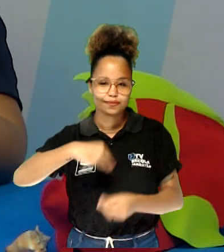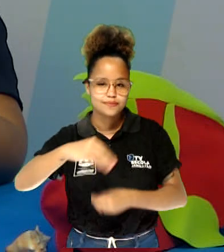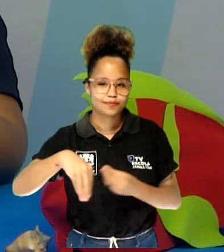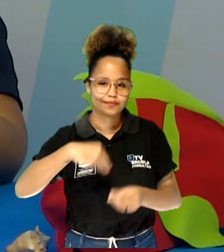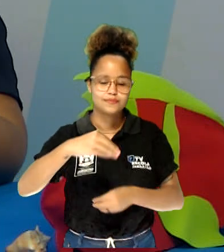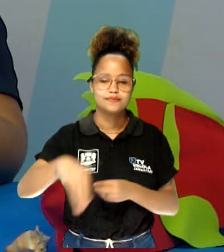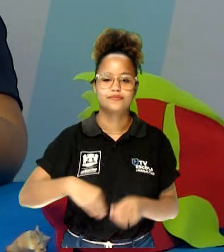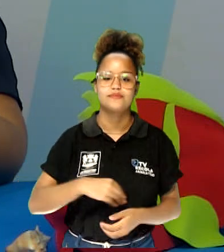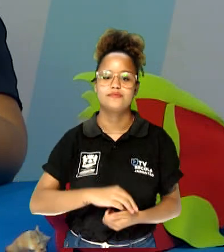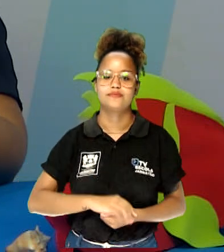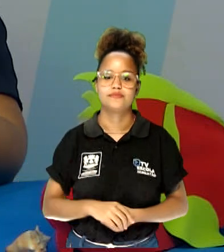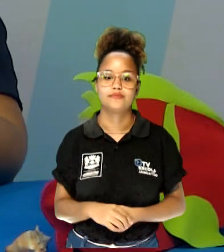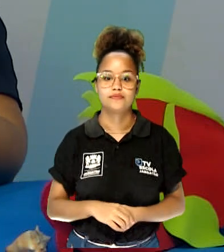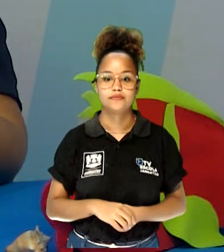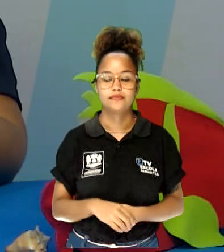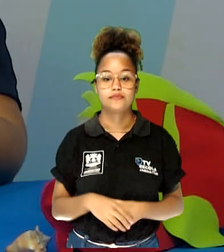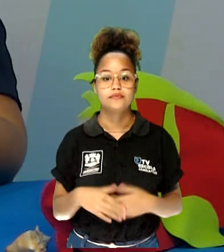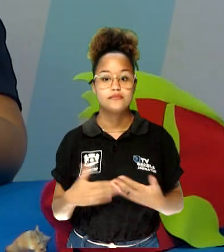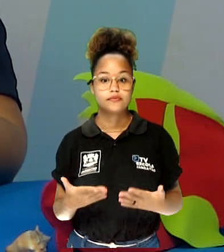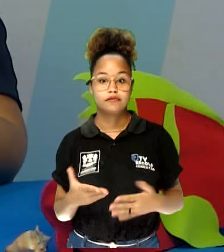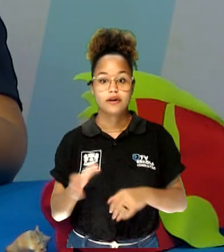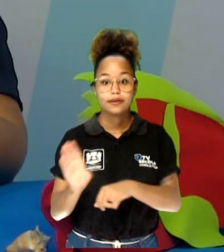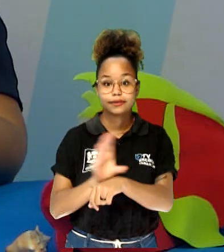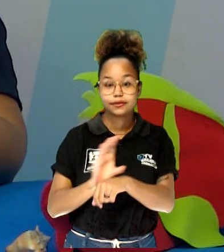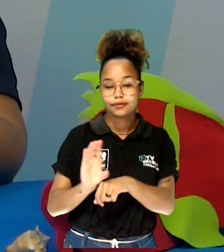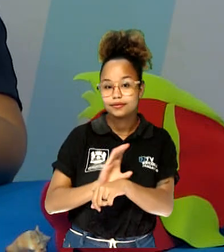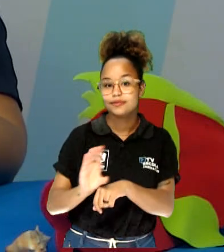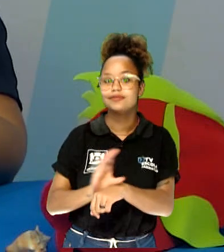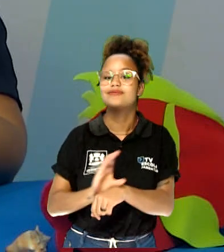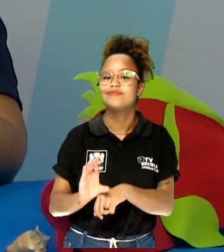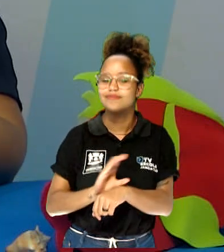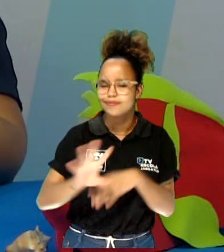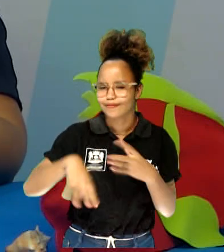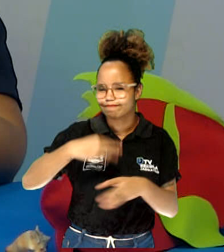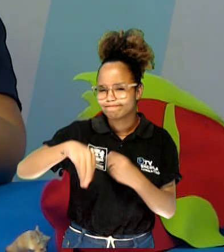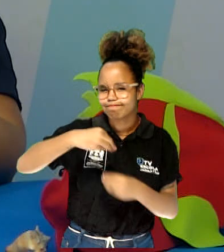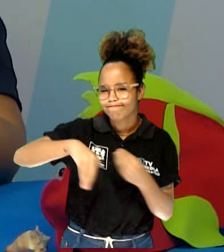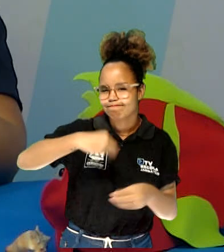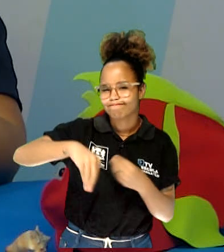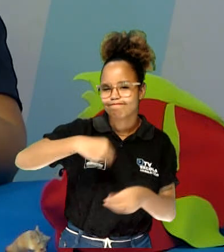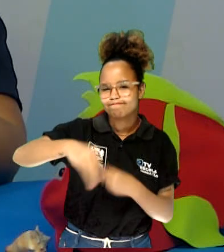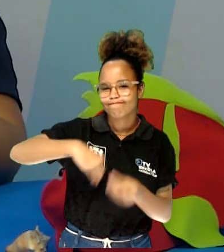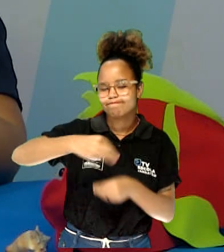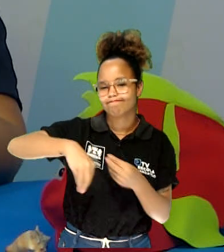mistura. Pra ficar bem cinza. Mistura, mistura, mistura, mistura.